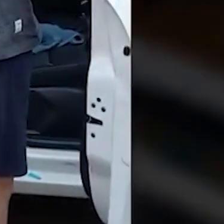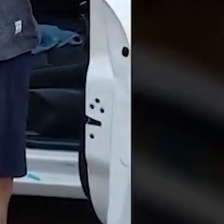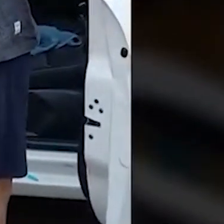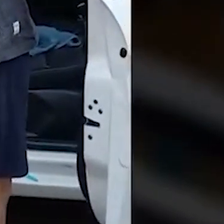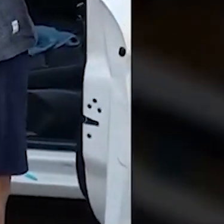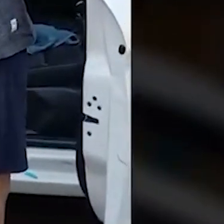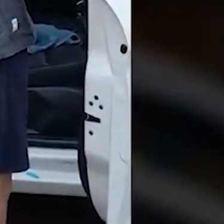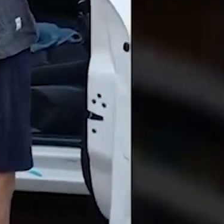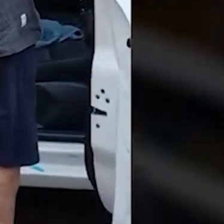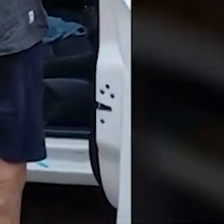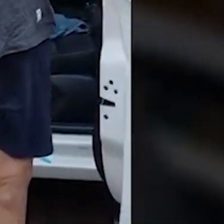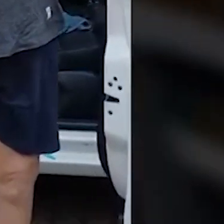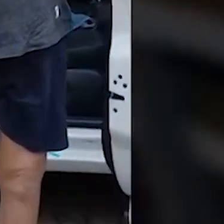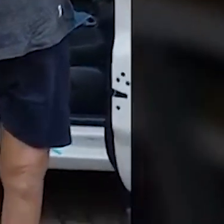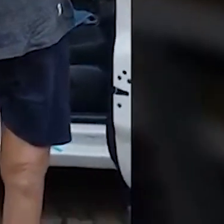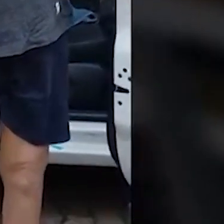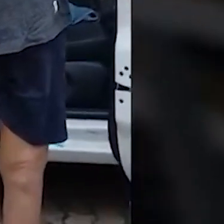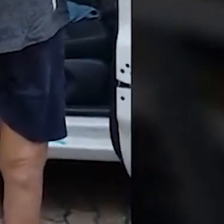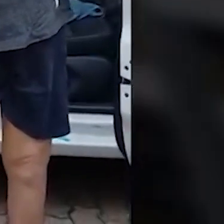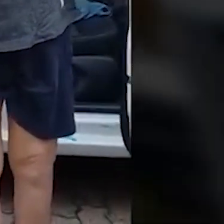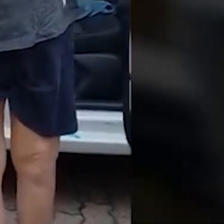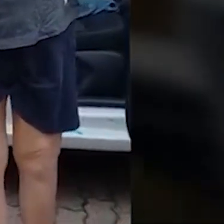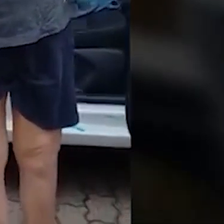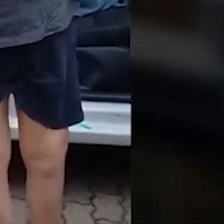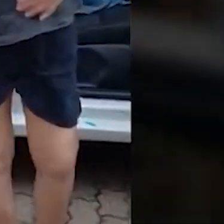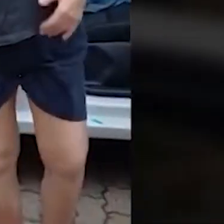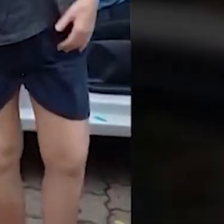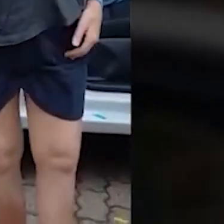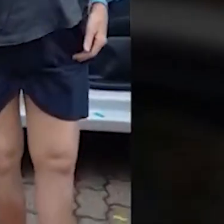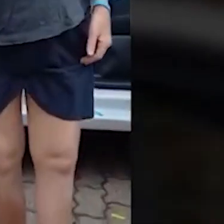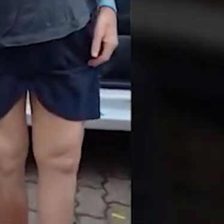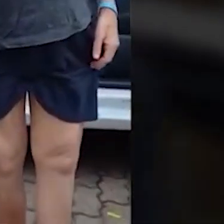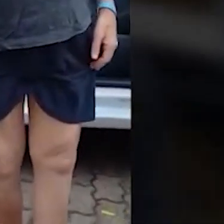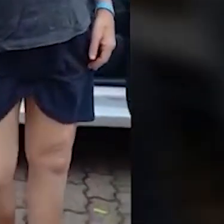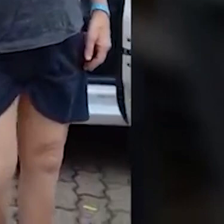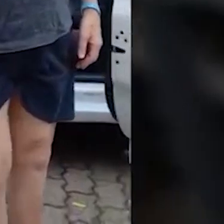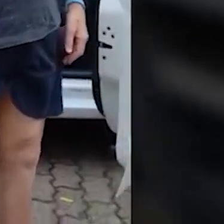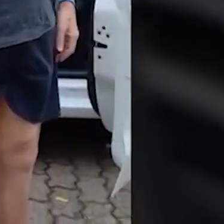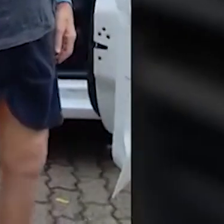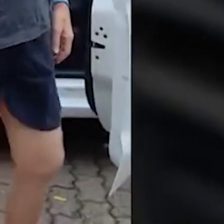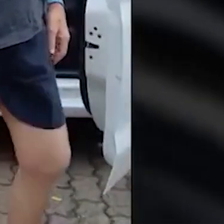o resultado dos dias lembrados. Olha você